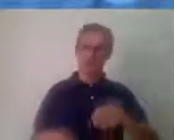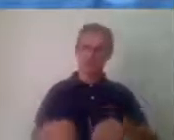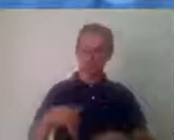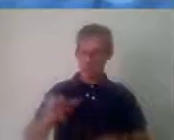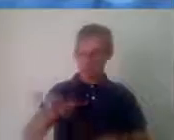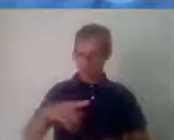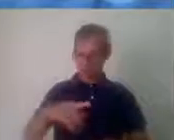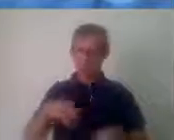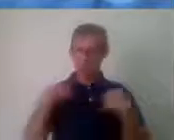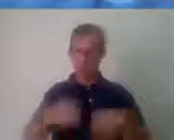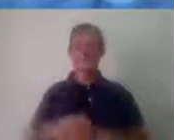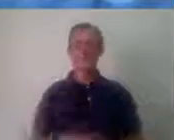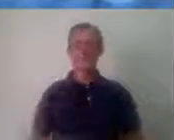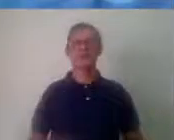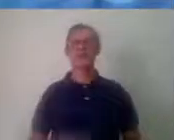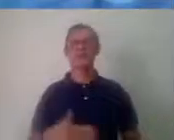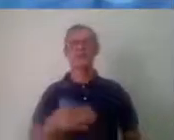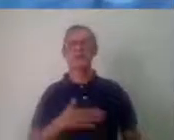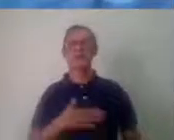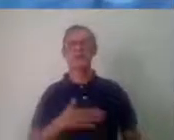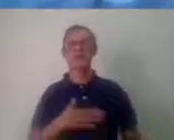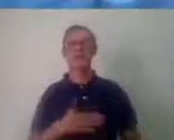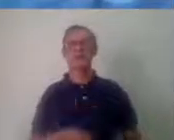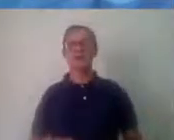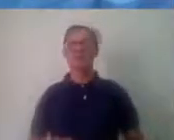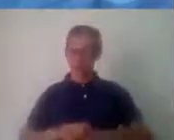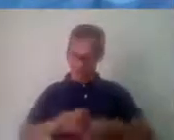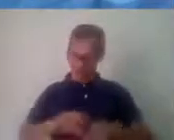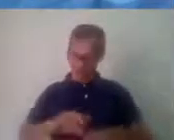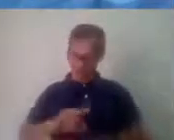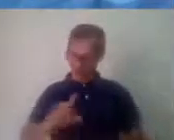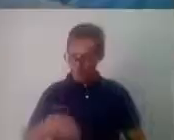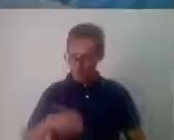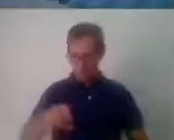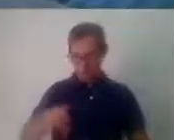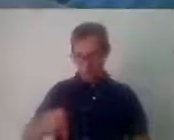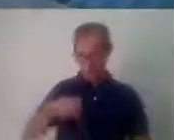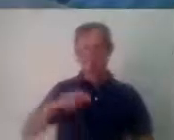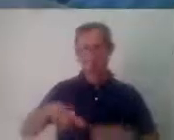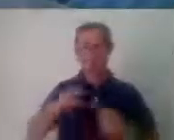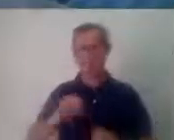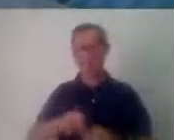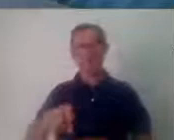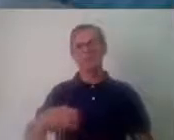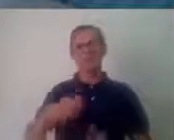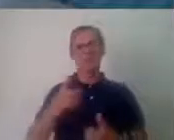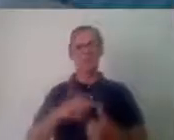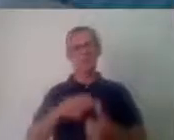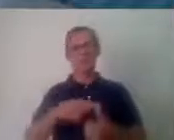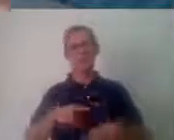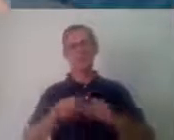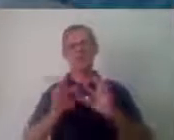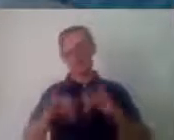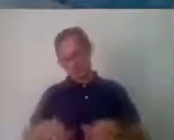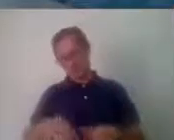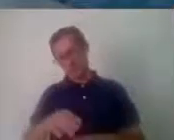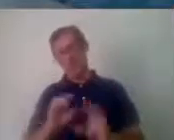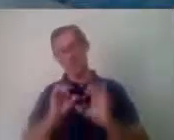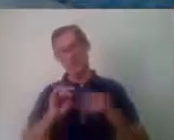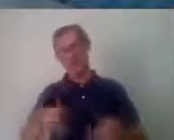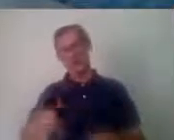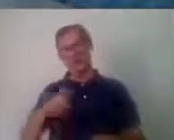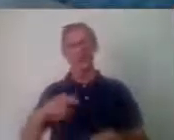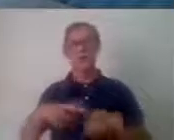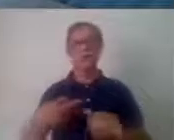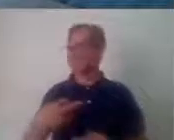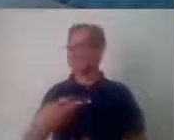ela depende da minha variável x. Se você faz x primeiro, lá no final você vai sobrar com x.